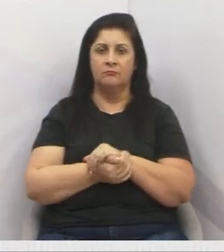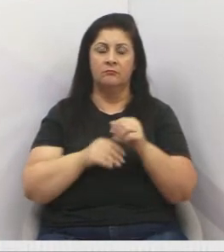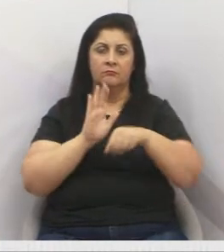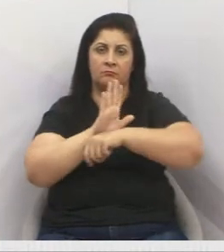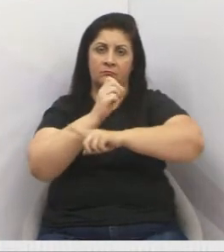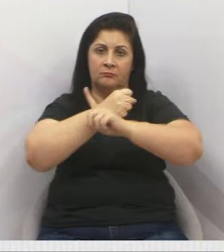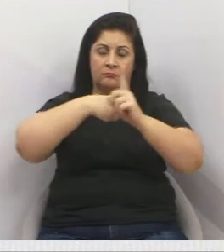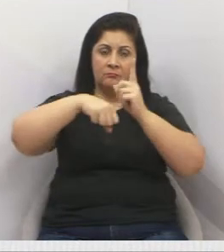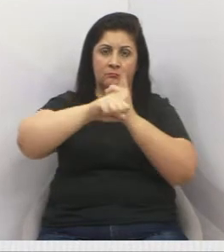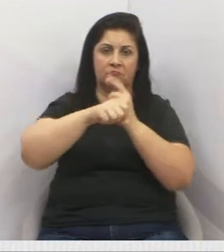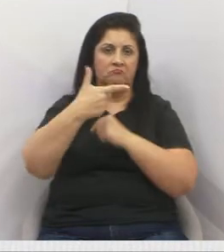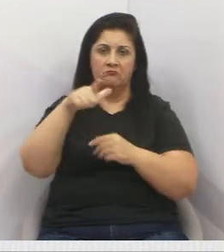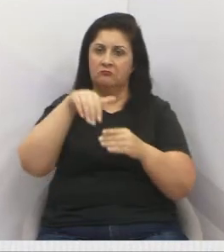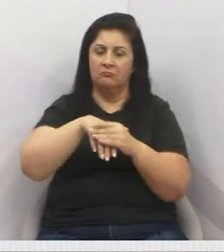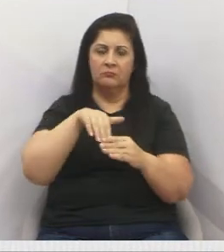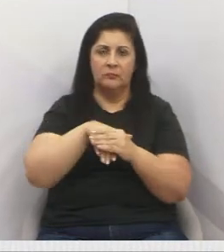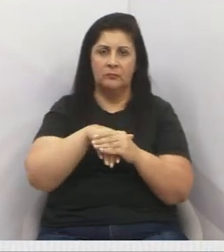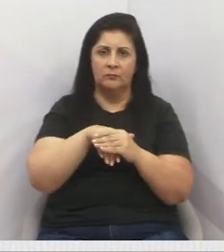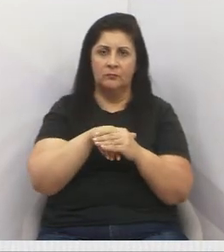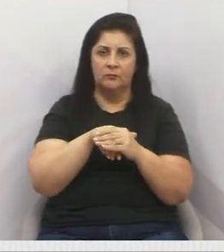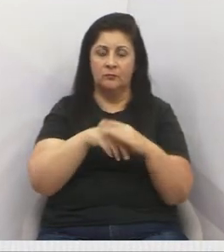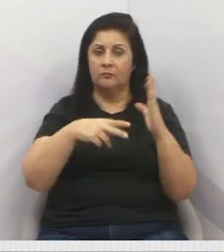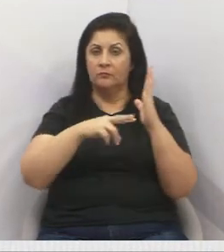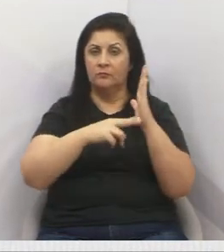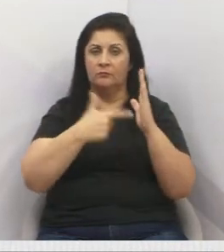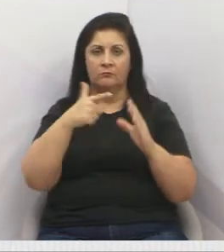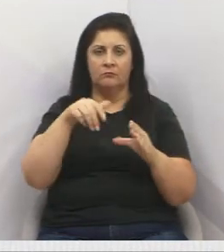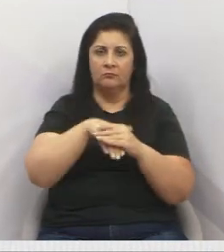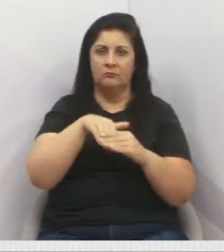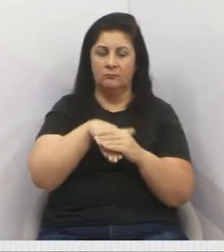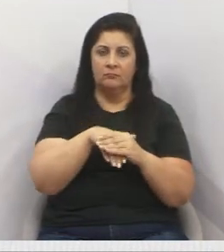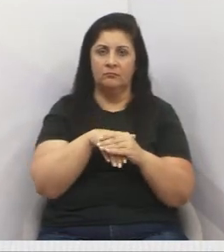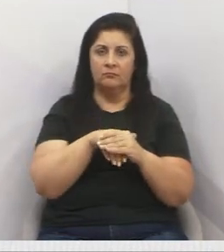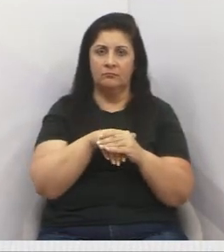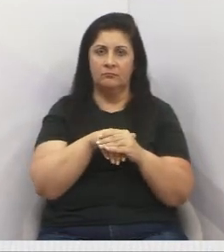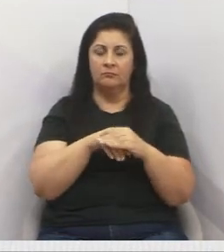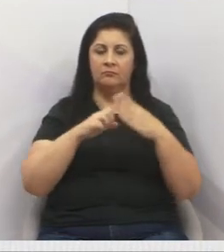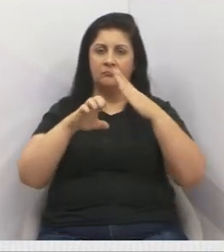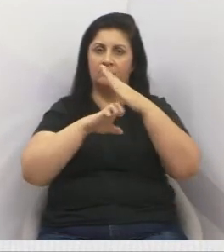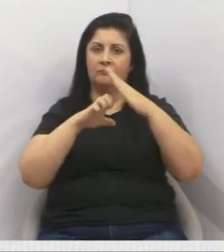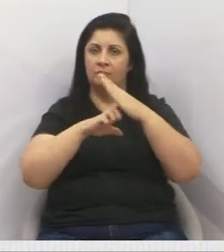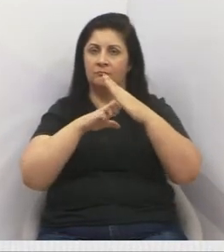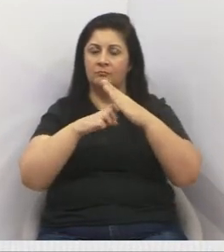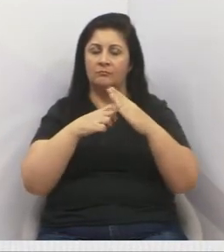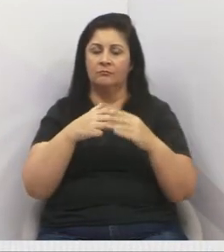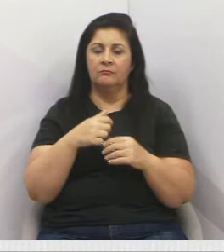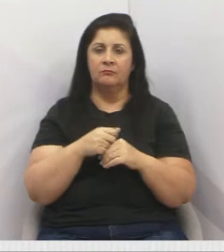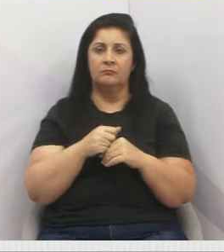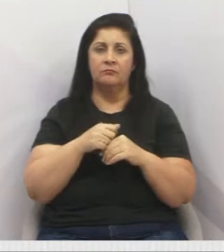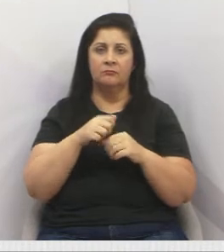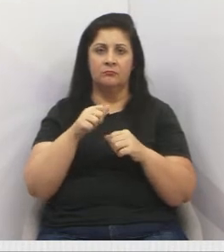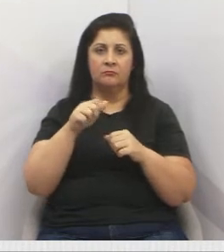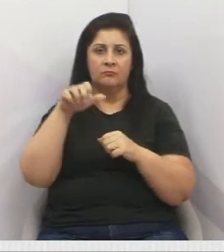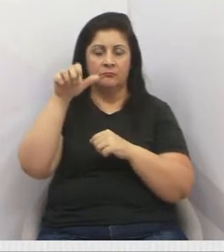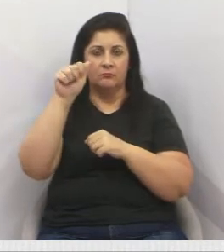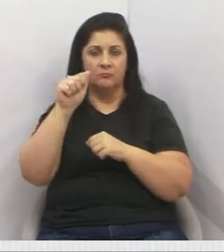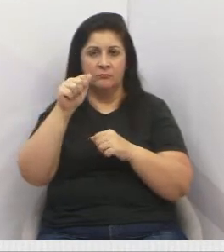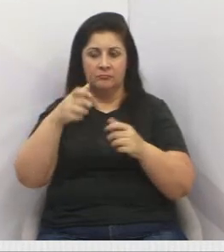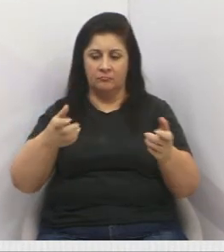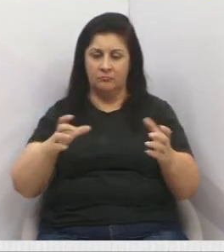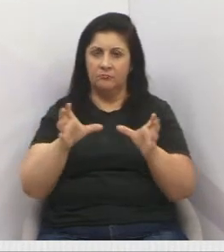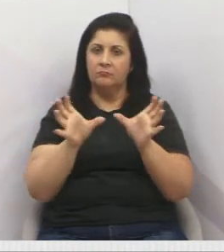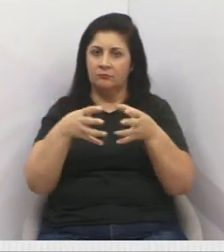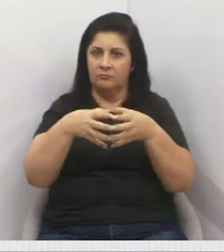Movimentos populares em branco, entidades de classe sindical em branco, empresas ou entidades profissionais, Associação das Empresas de Mineração